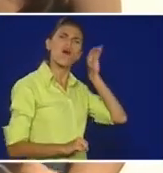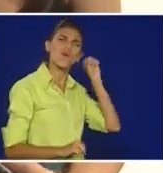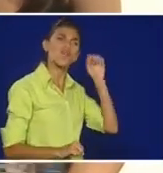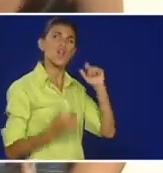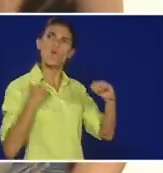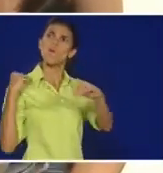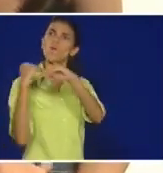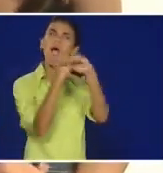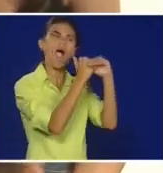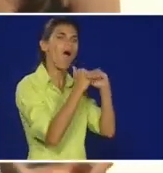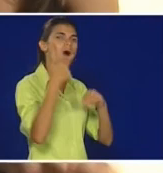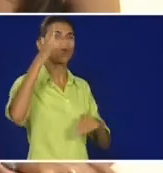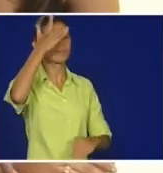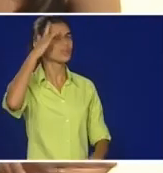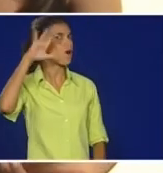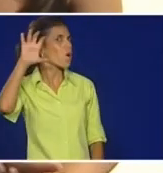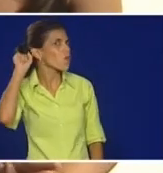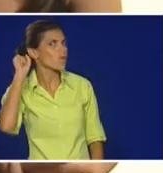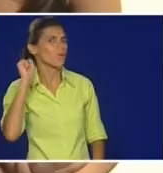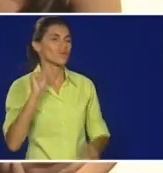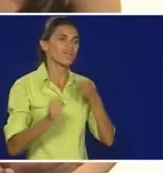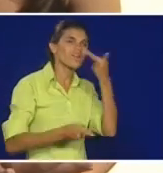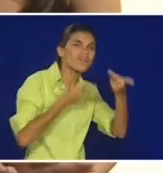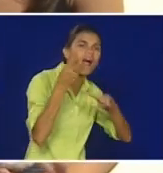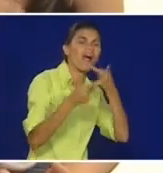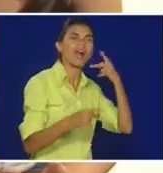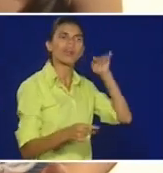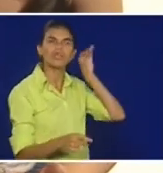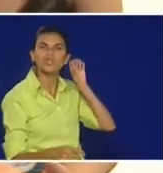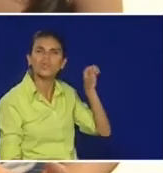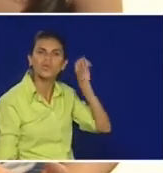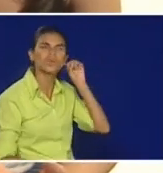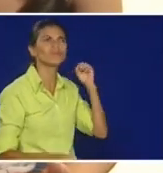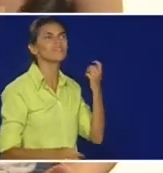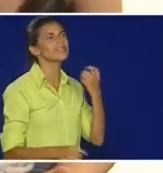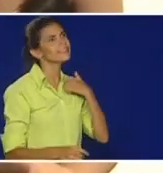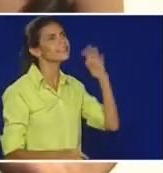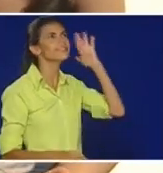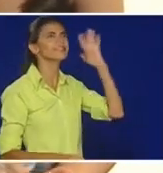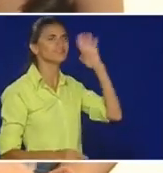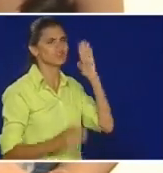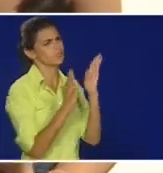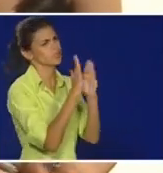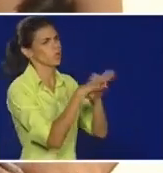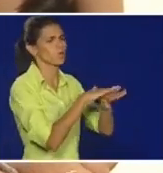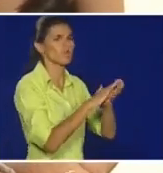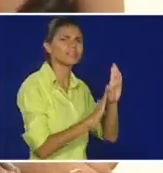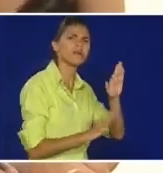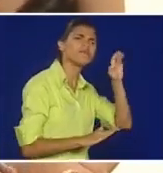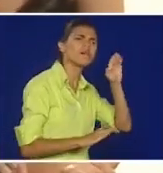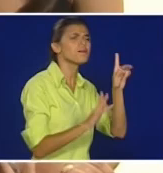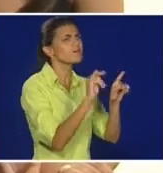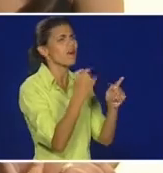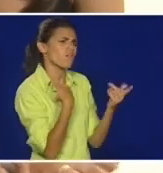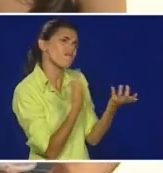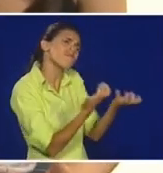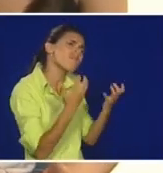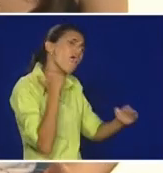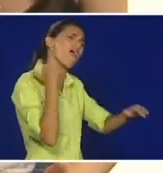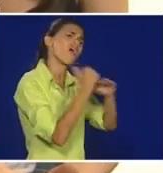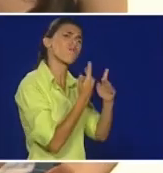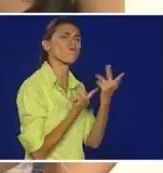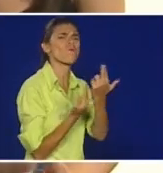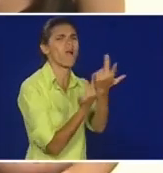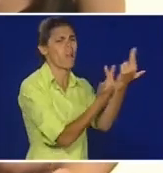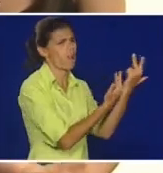que falam, que escutam. Tá, eu conversei com minha mãe, com meu pai sobre isso. Tá, e a minha